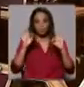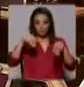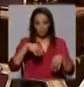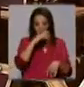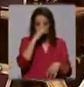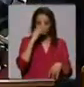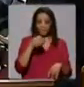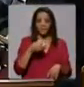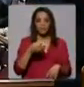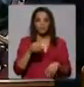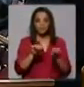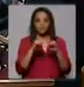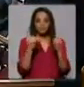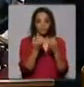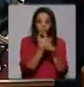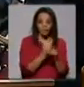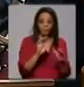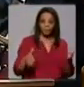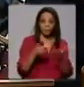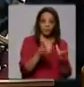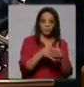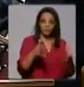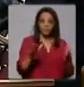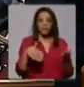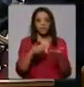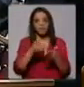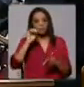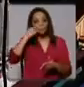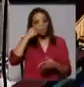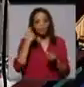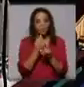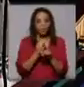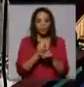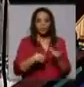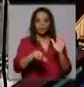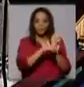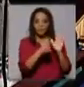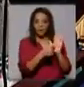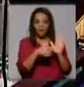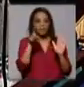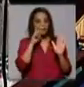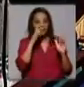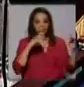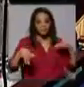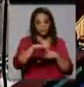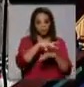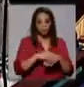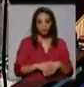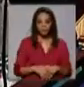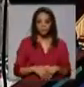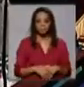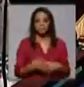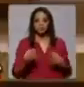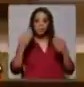os socialistas, as propostas da maioria põem em causa princípios jurídicos de defesa dos cidadãos.